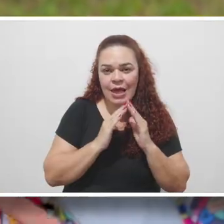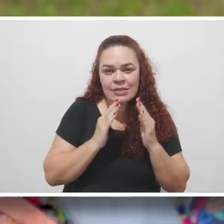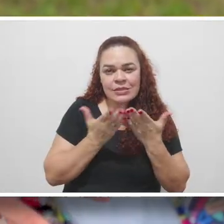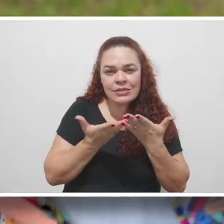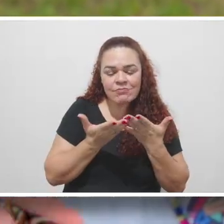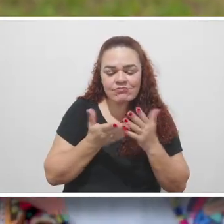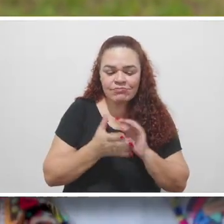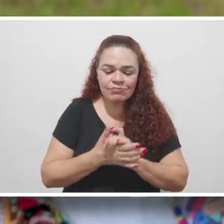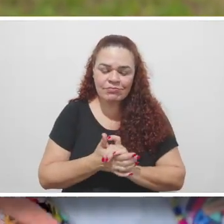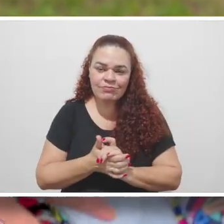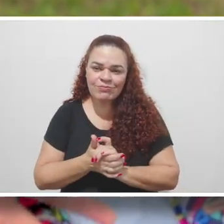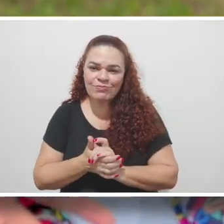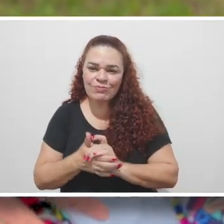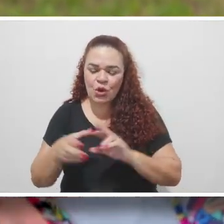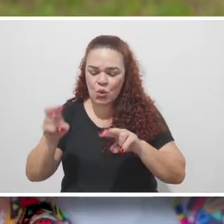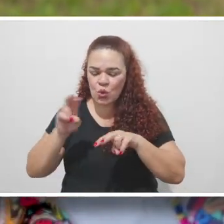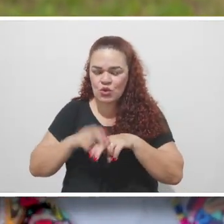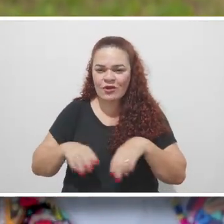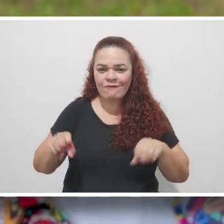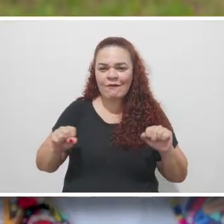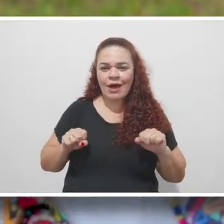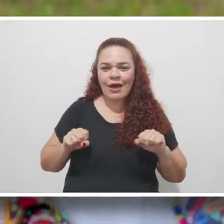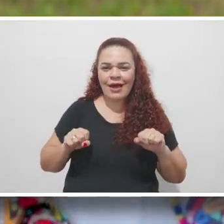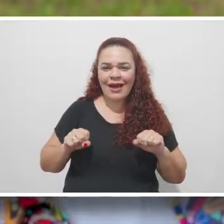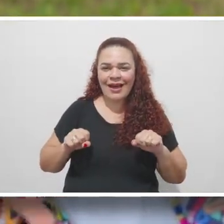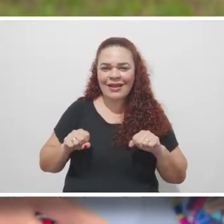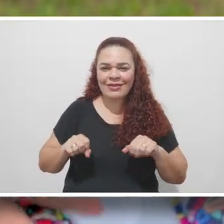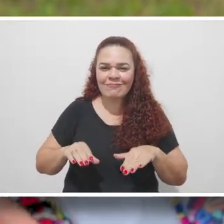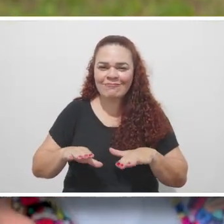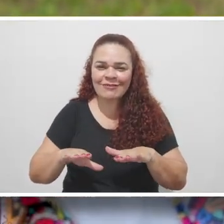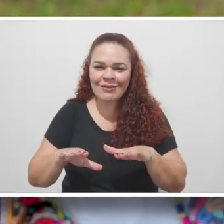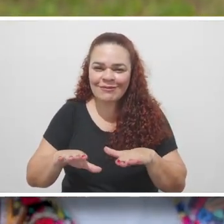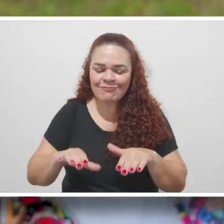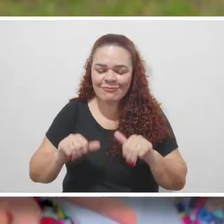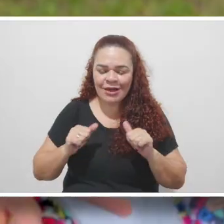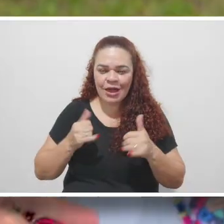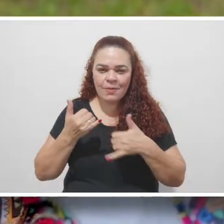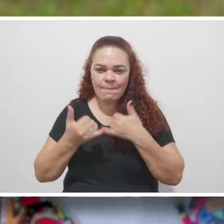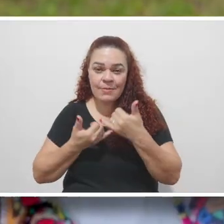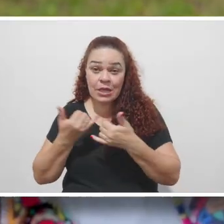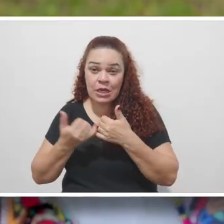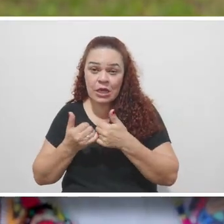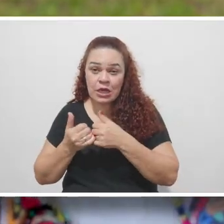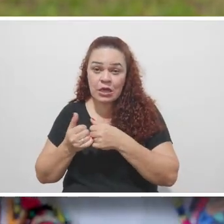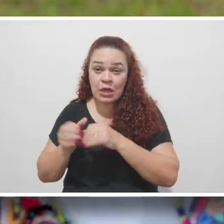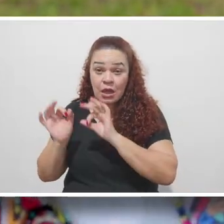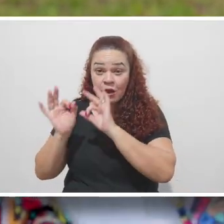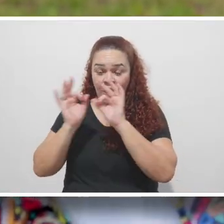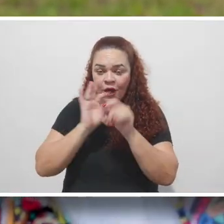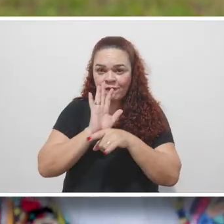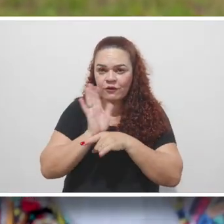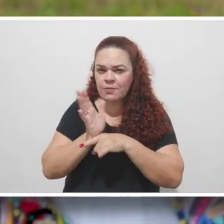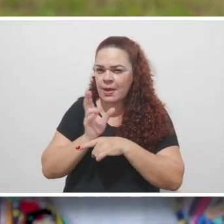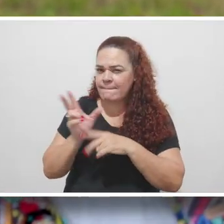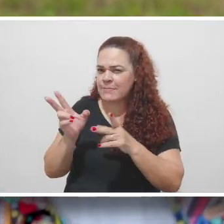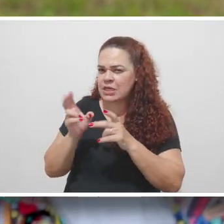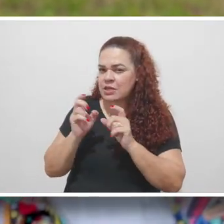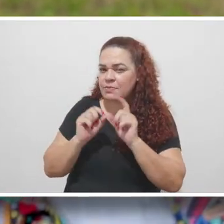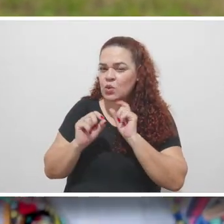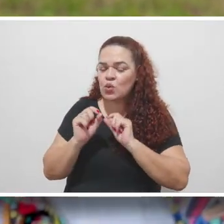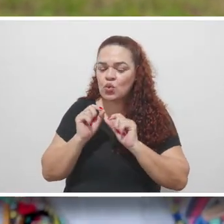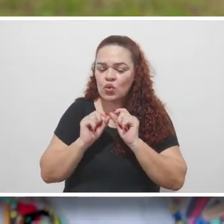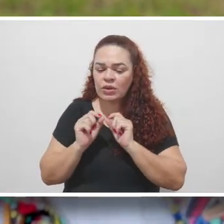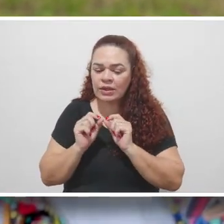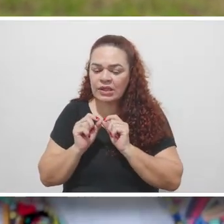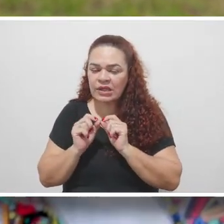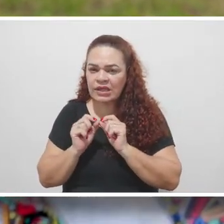sofá retrátil, né, mais conhecido como sofá-cama, e a gente brinca lá em cima, assiste filme, e a gente percebeu que umas